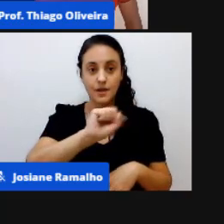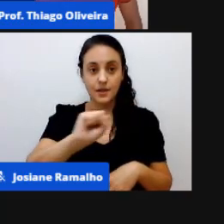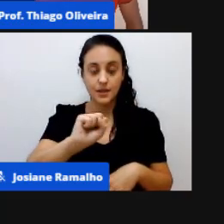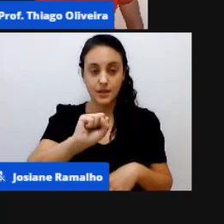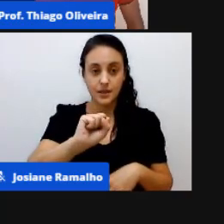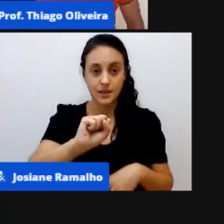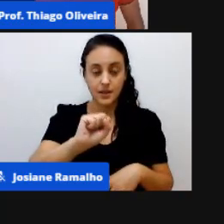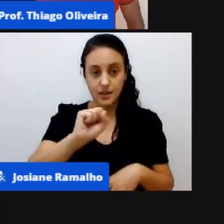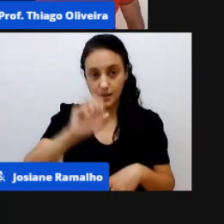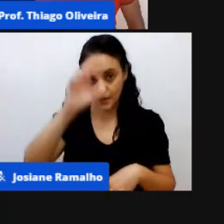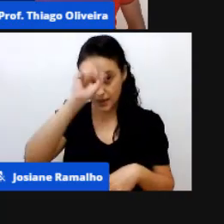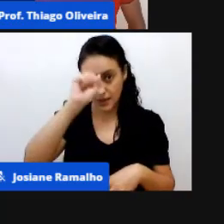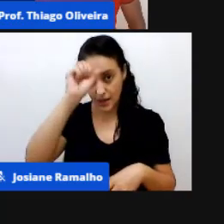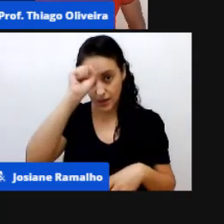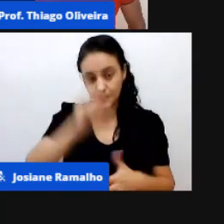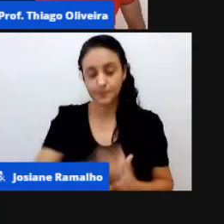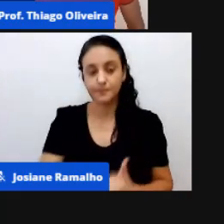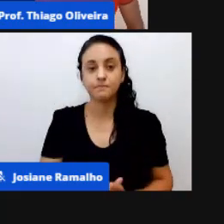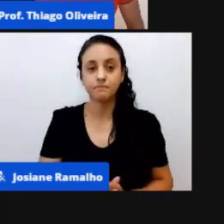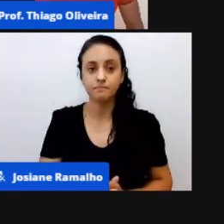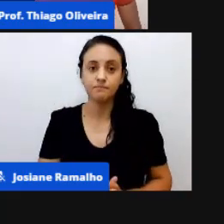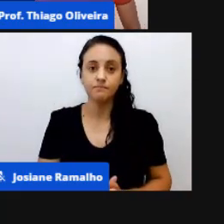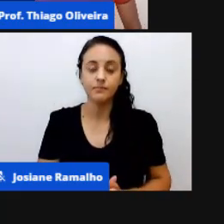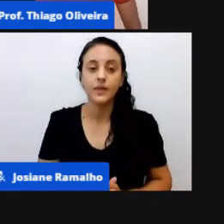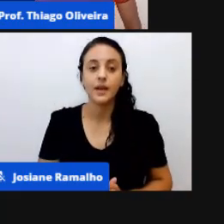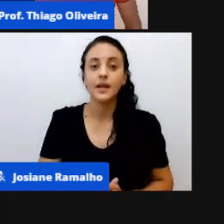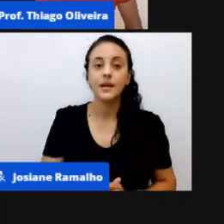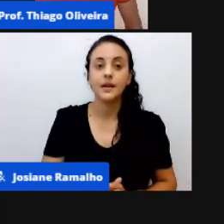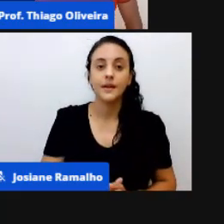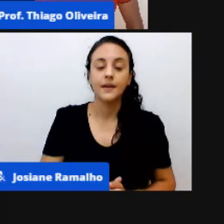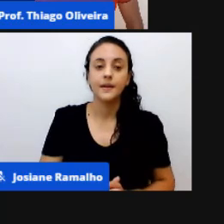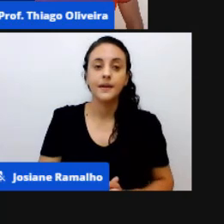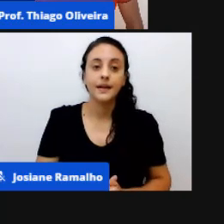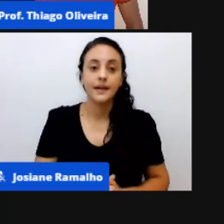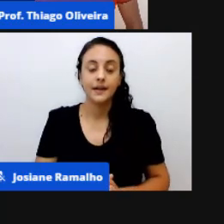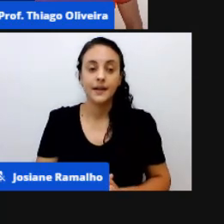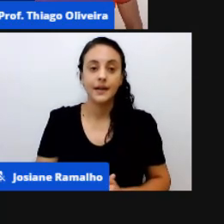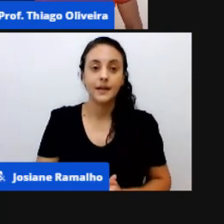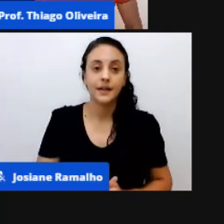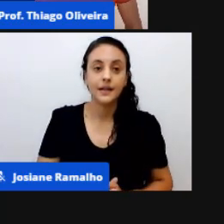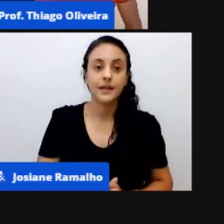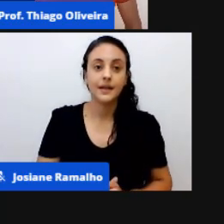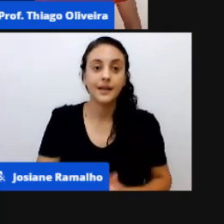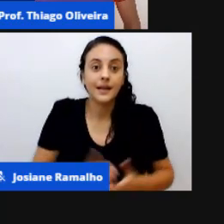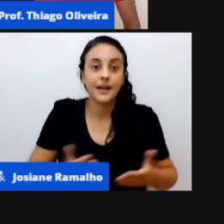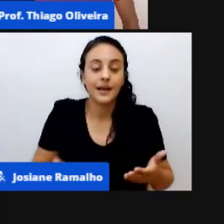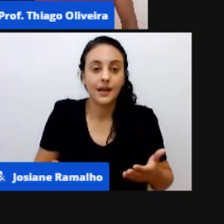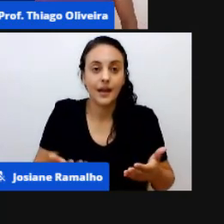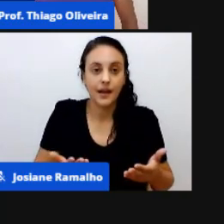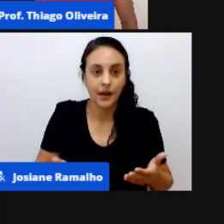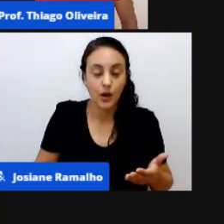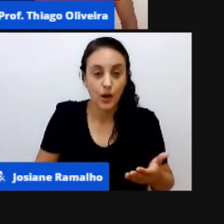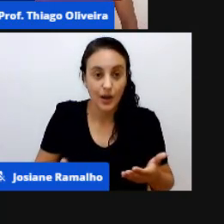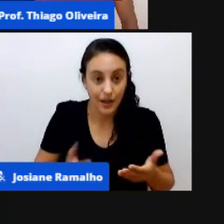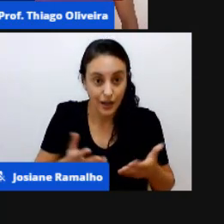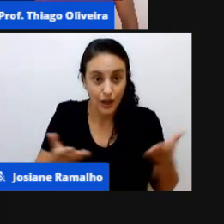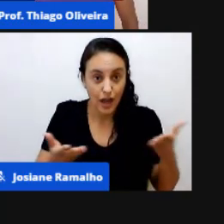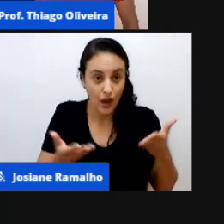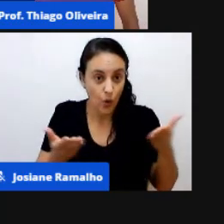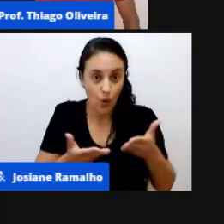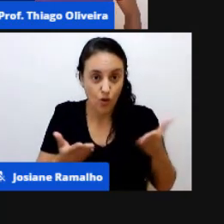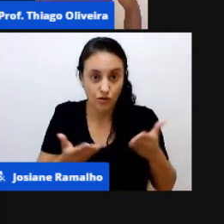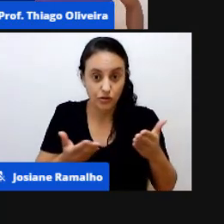da aprendizagem ativa, né? Que é aí a sensação do momento, vamos dizer assim, a galinha dos ovos de ouro,